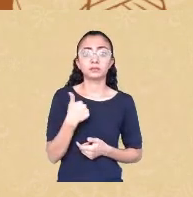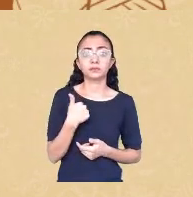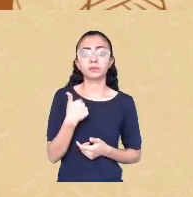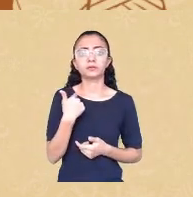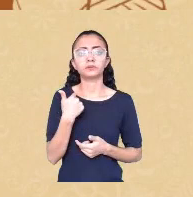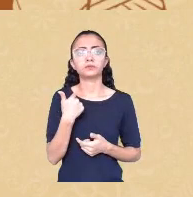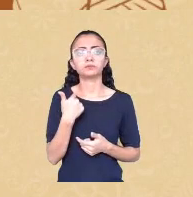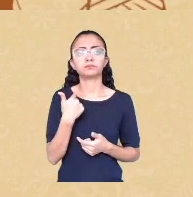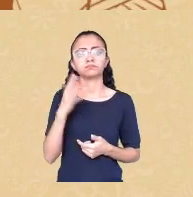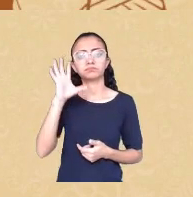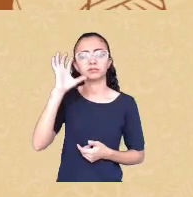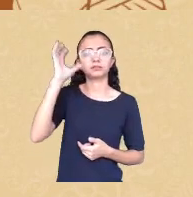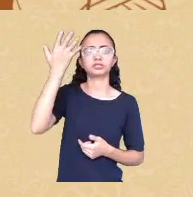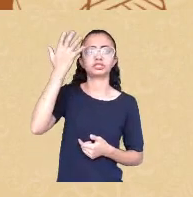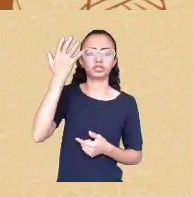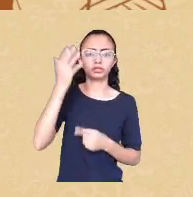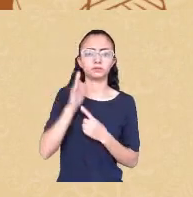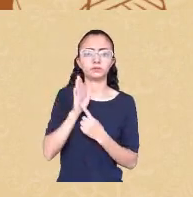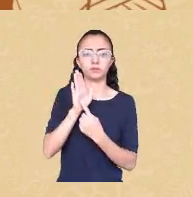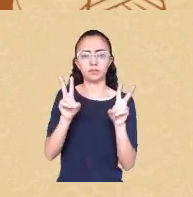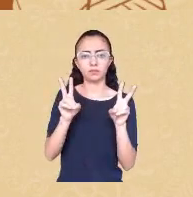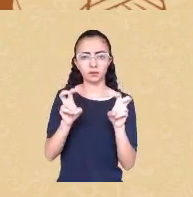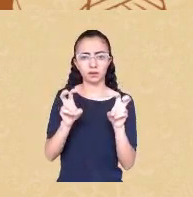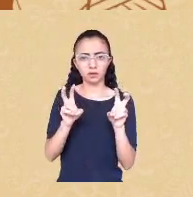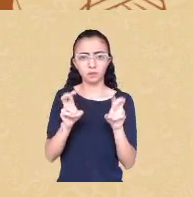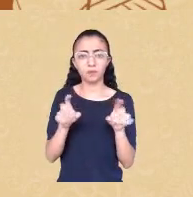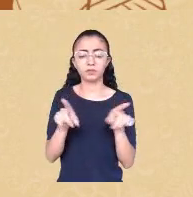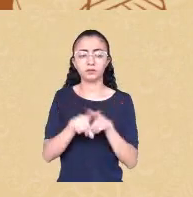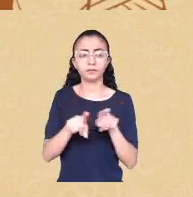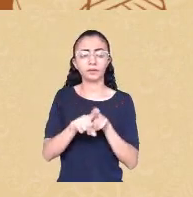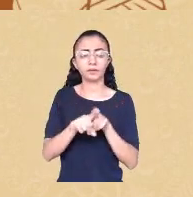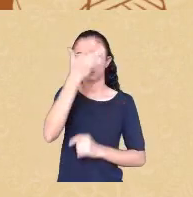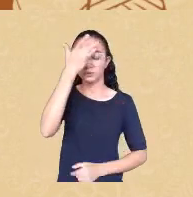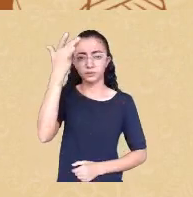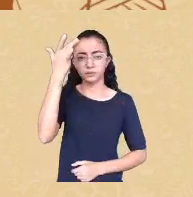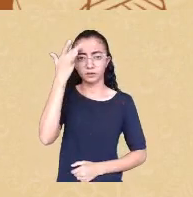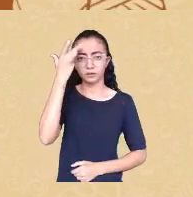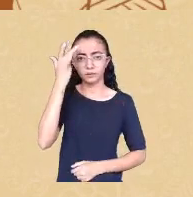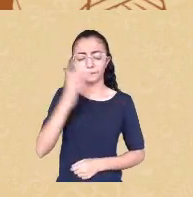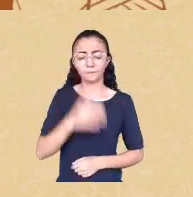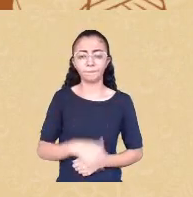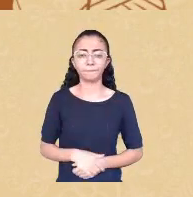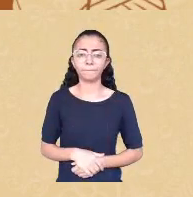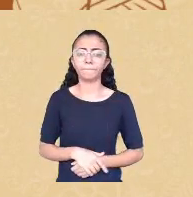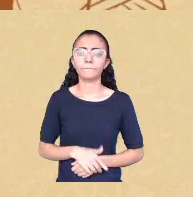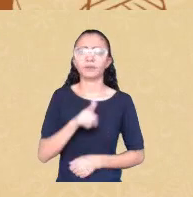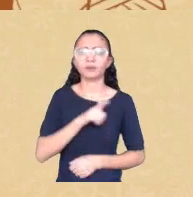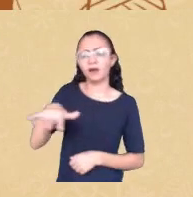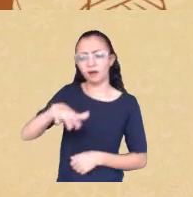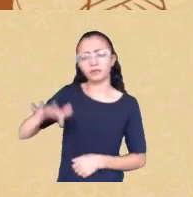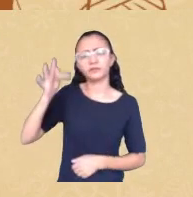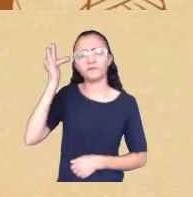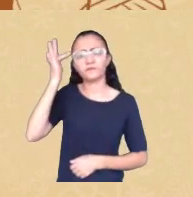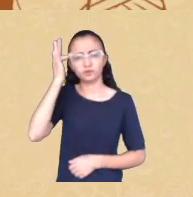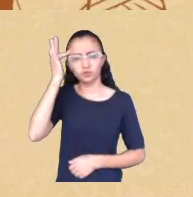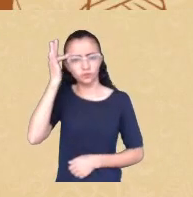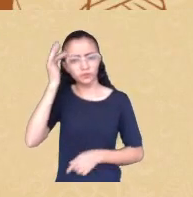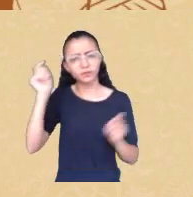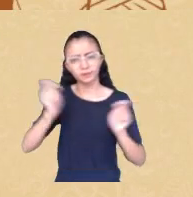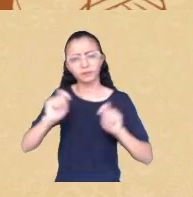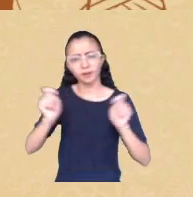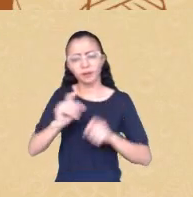saúde mental, que é um ponto, né? Algumas questões até filosóficas para a gente pensar.